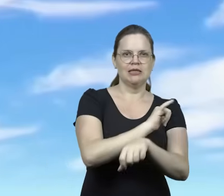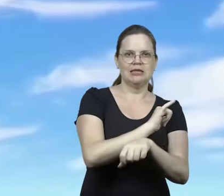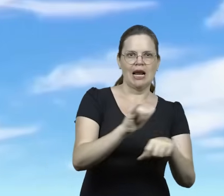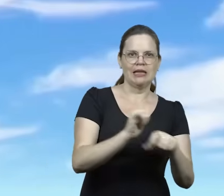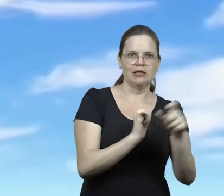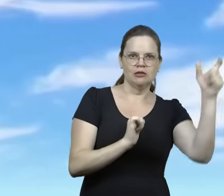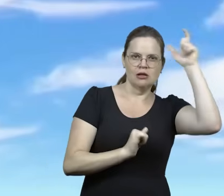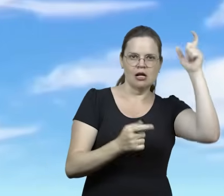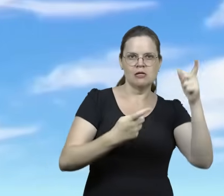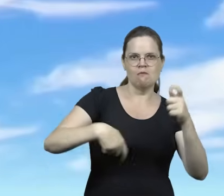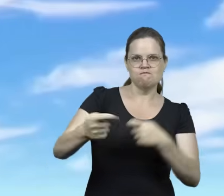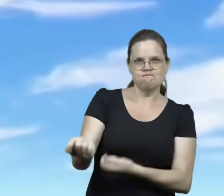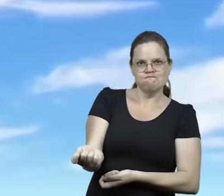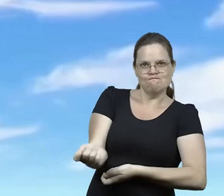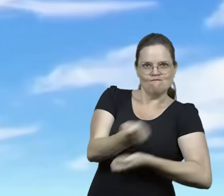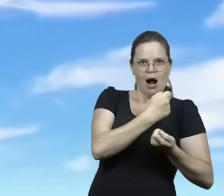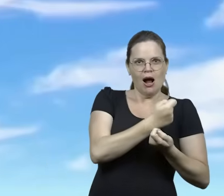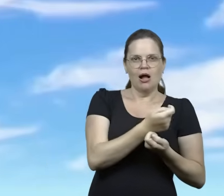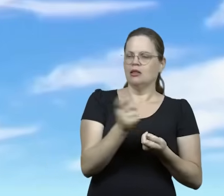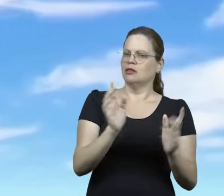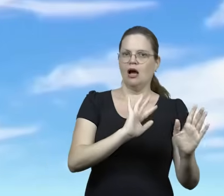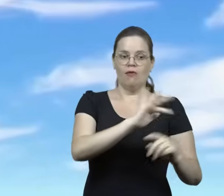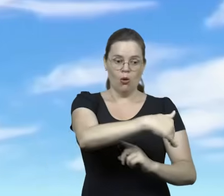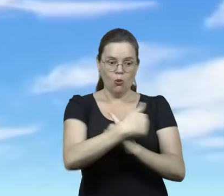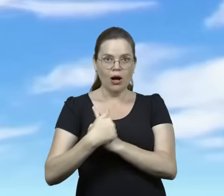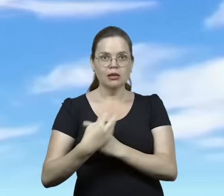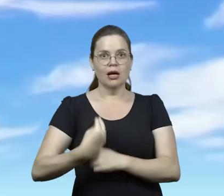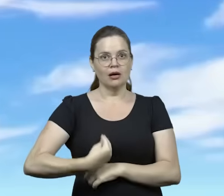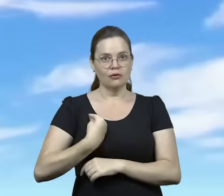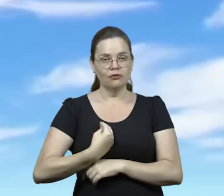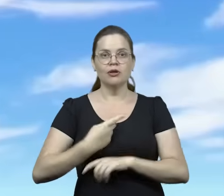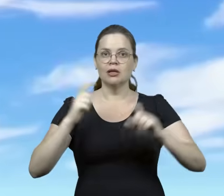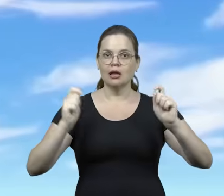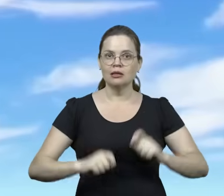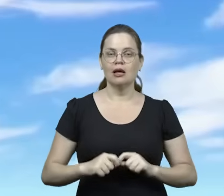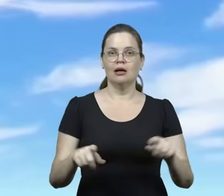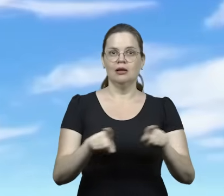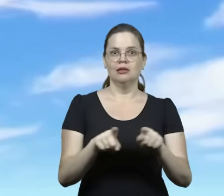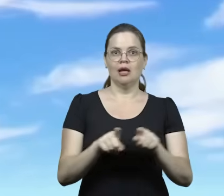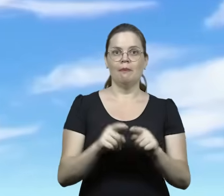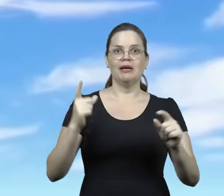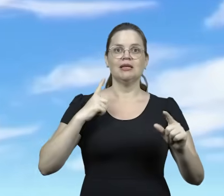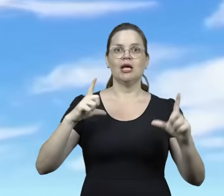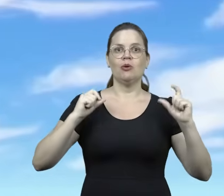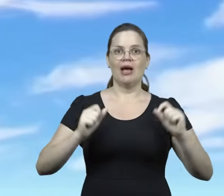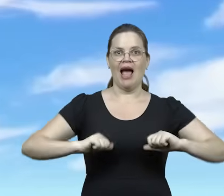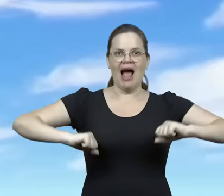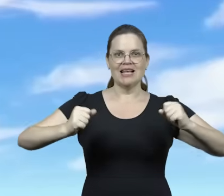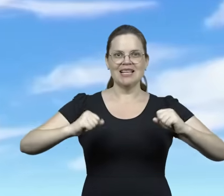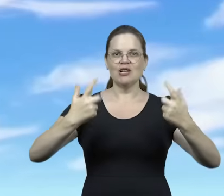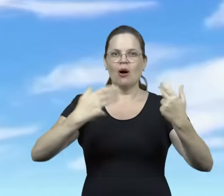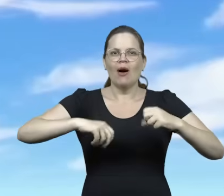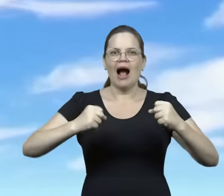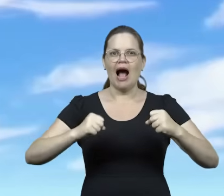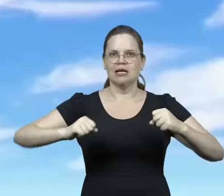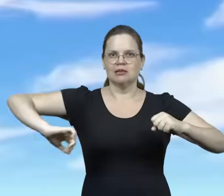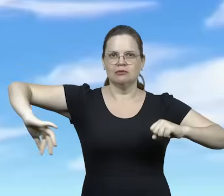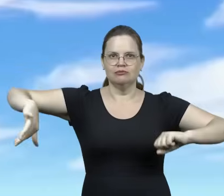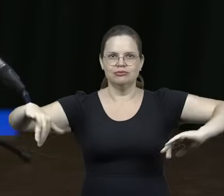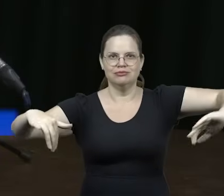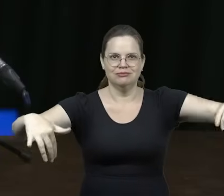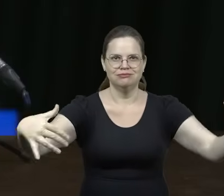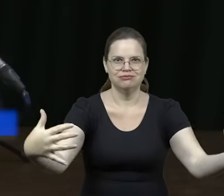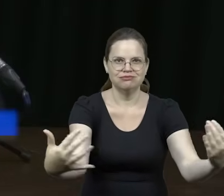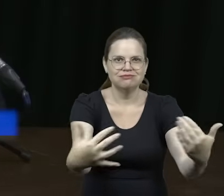peste perniciosa. Ele te cobrirá com as suas penas, ao verso 4, debaixo das suas asas estarás